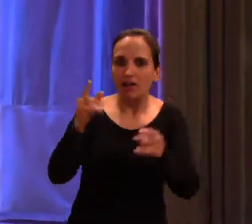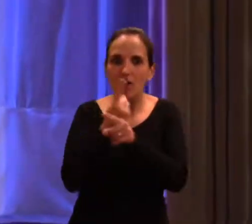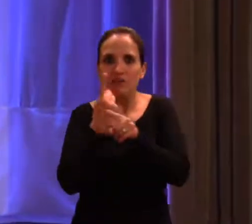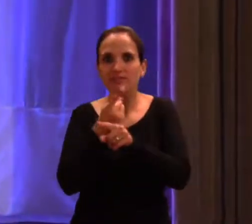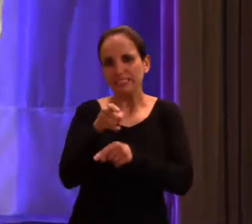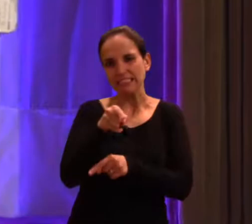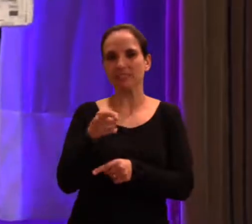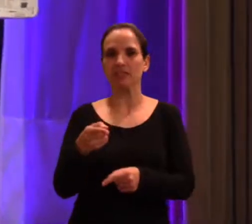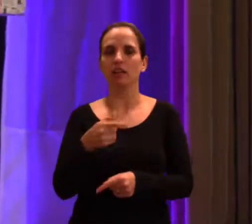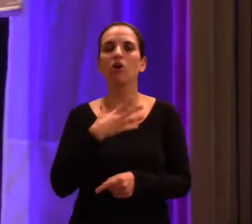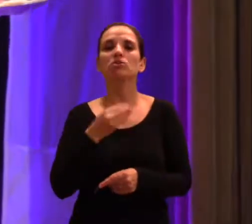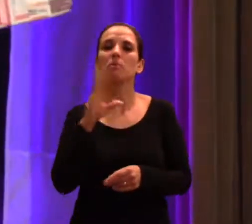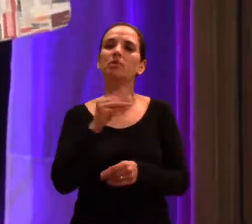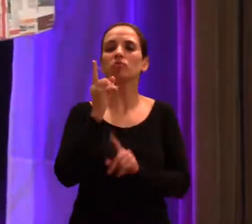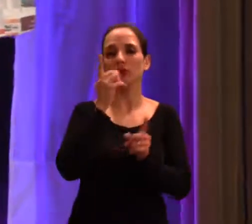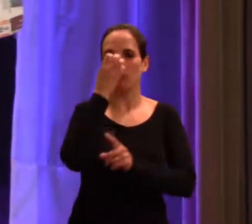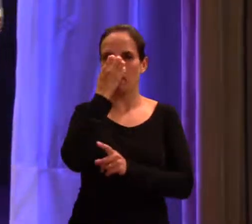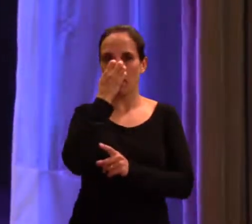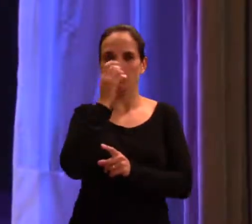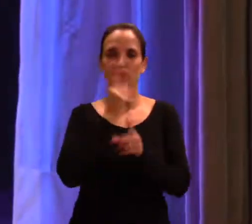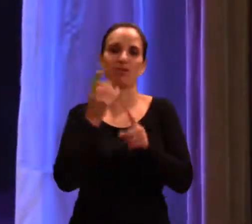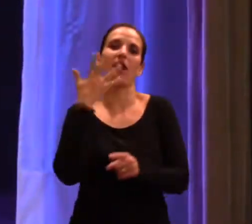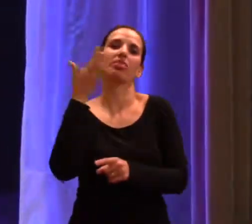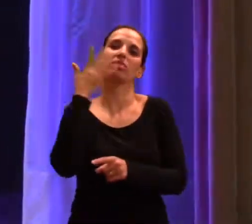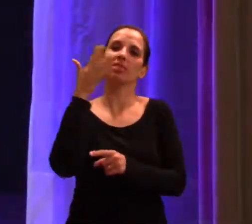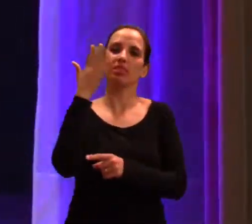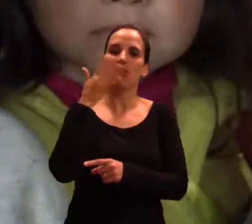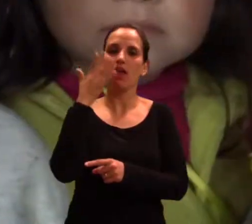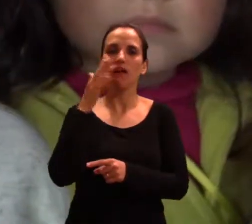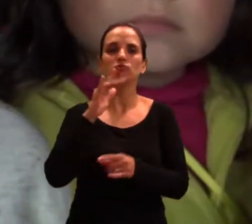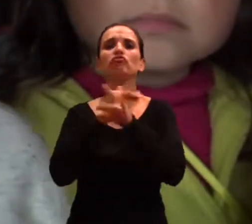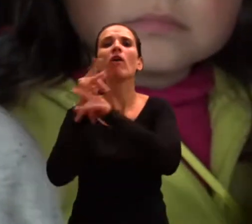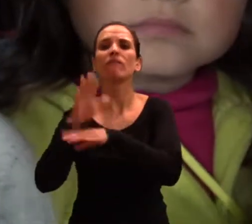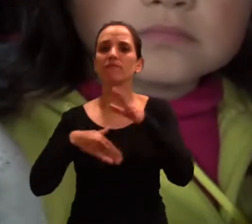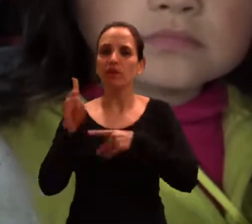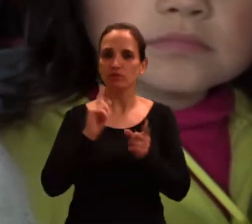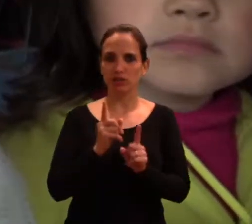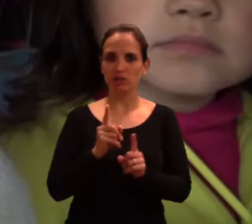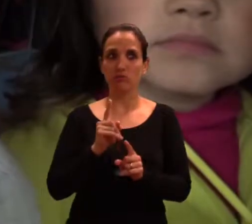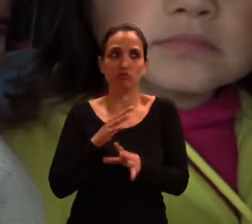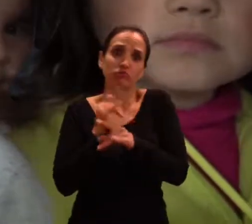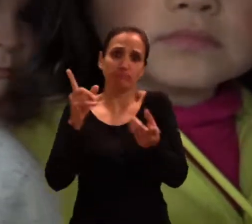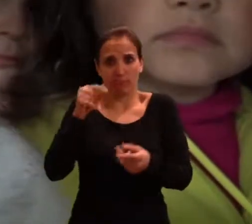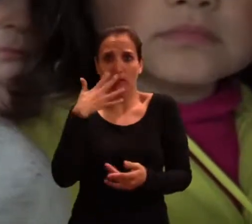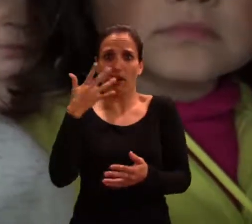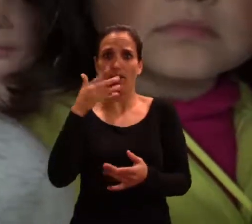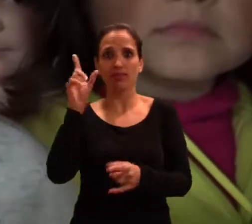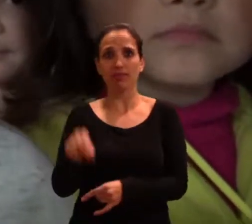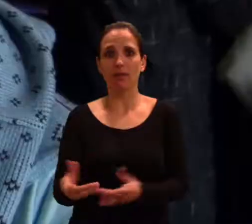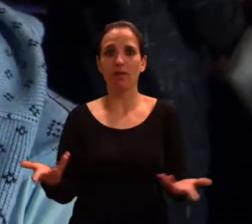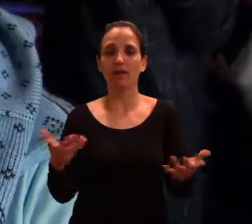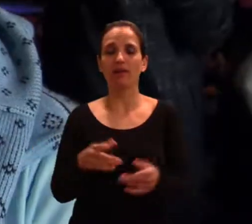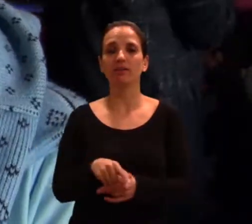truques. O que é que gostaste mais do palhaço? Porque ele estava a cantar. O que é que os outros faziam? Os outros também